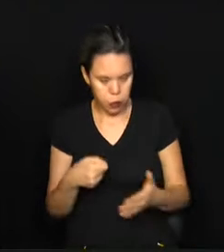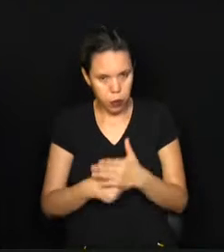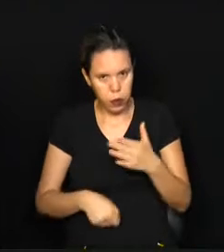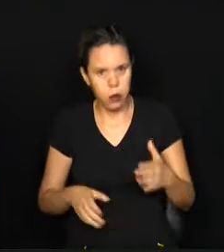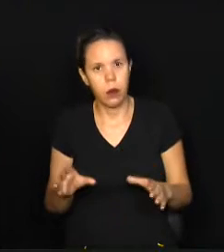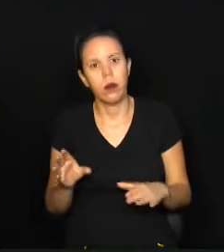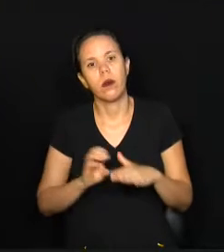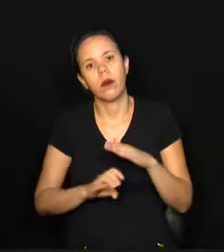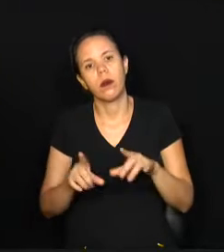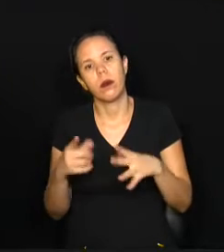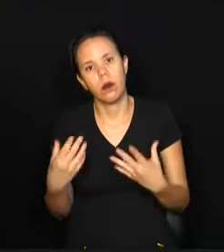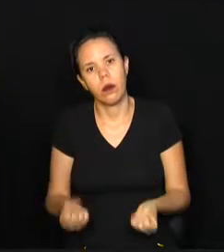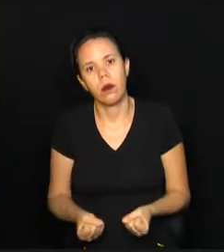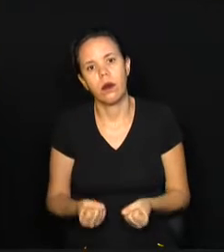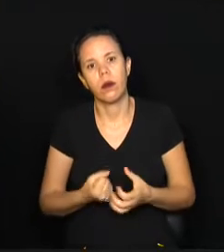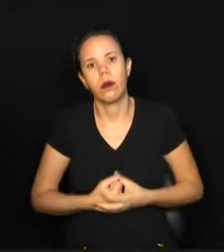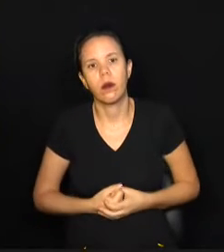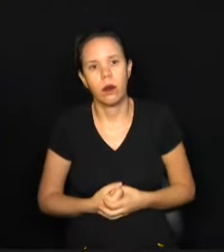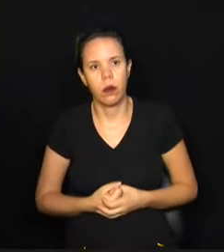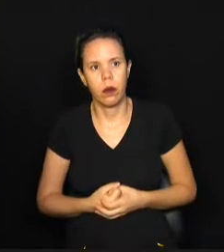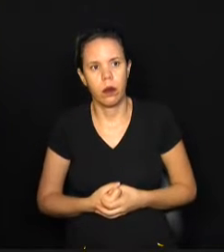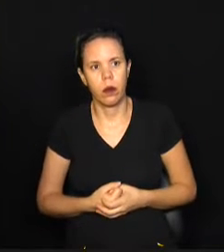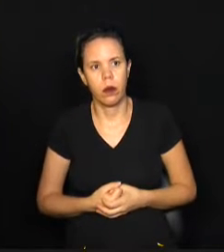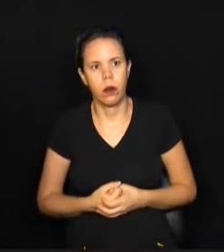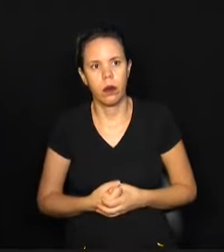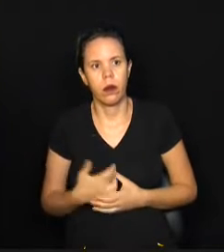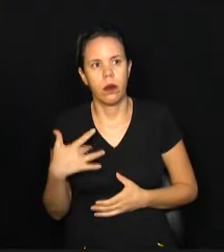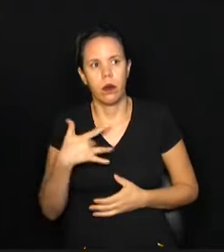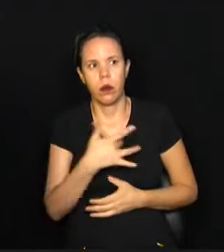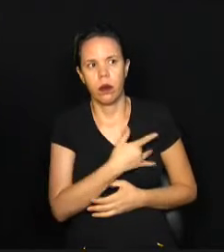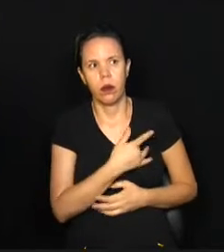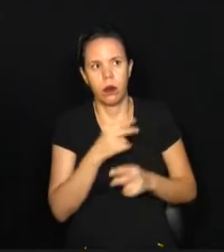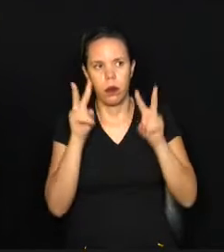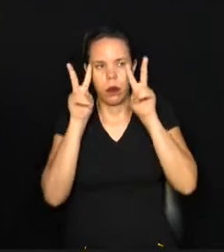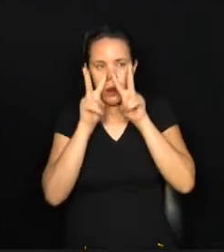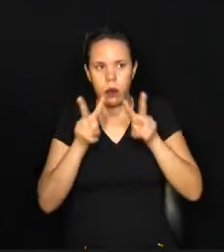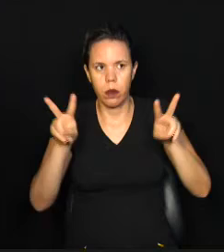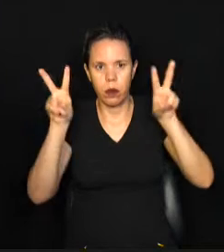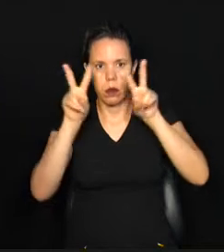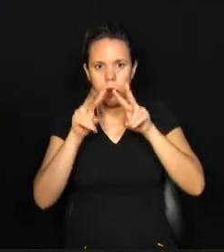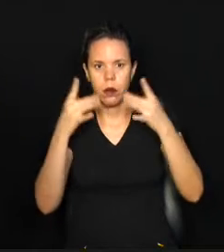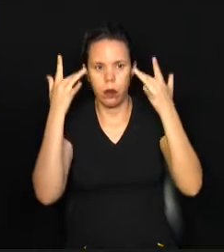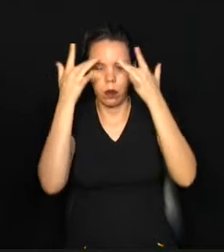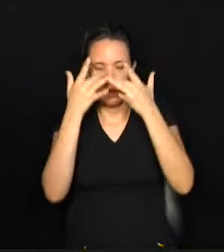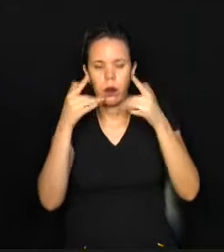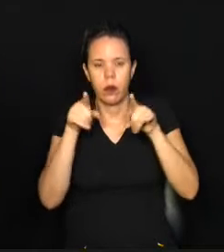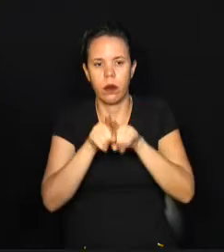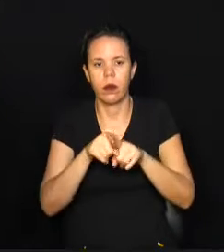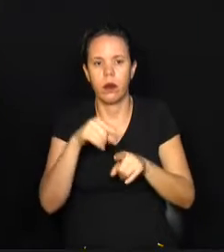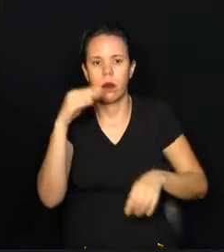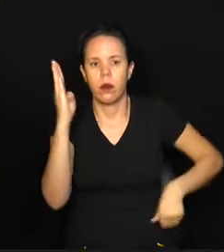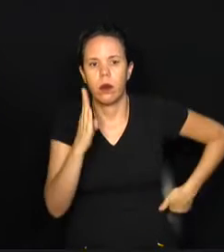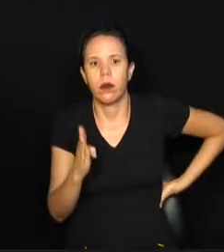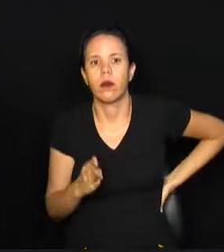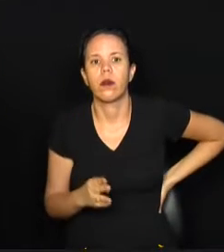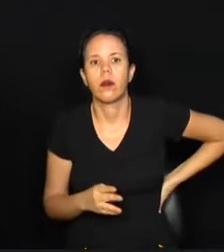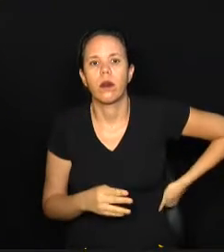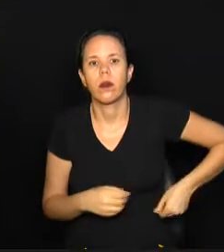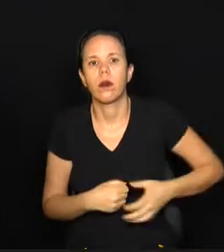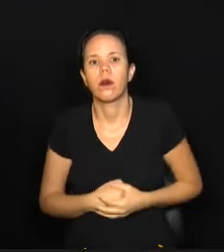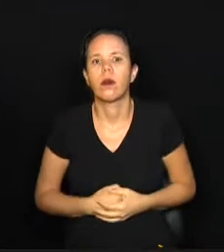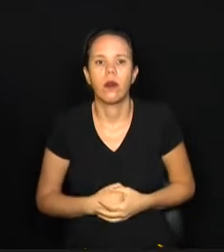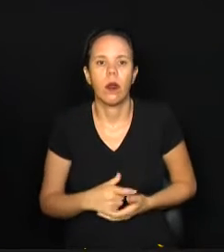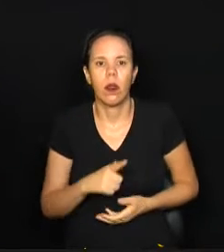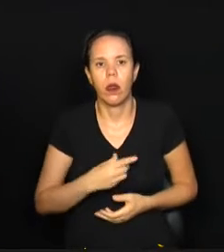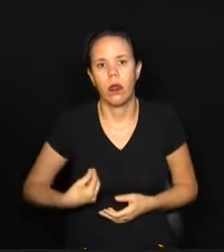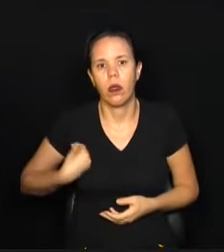de detrimento à saúde visual. Então, a optometria brasileira, ela existe